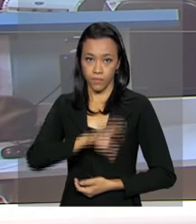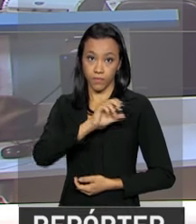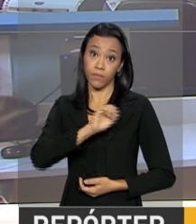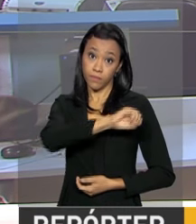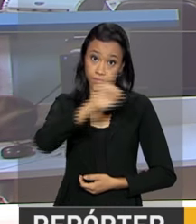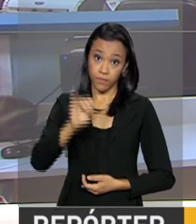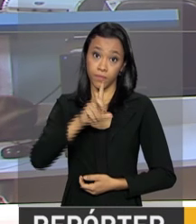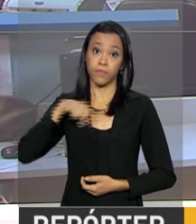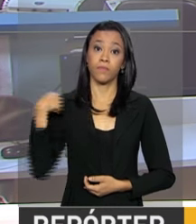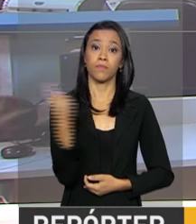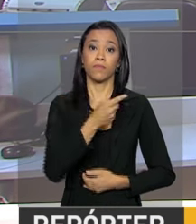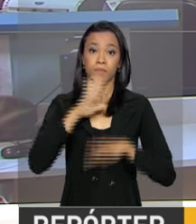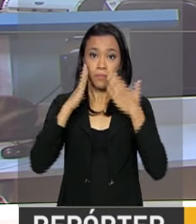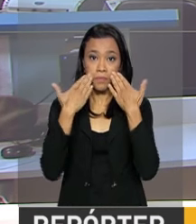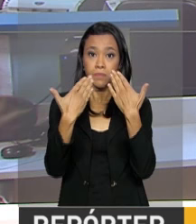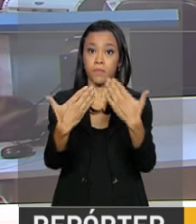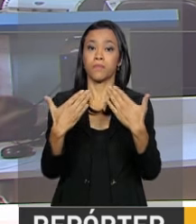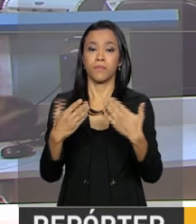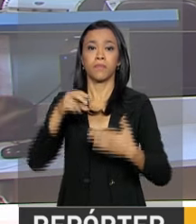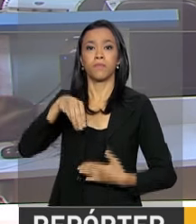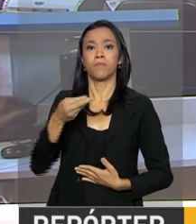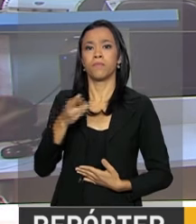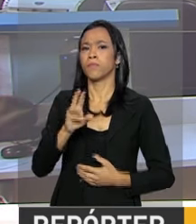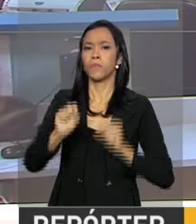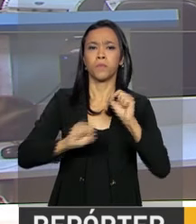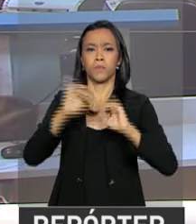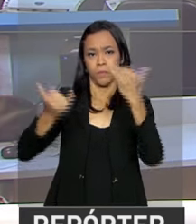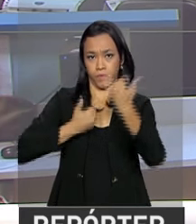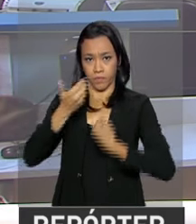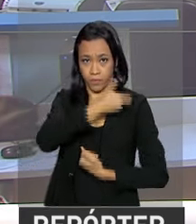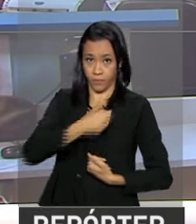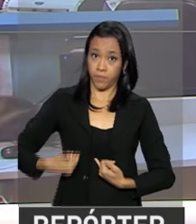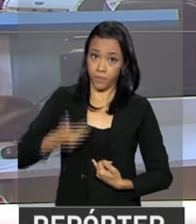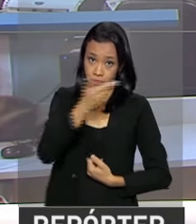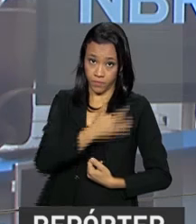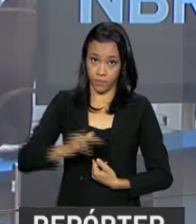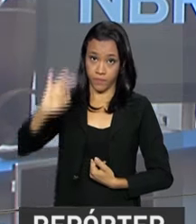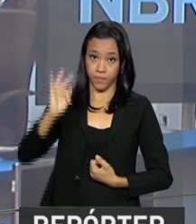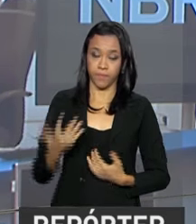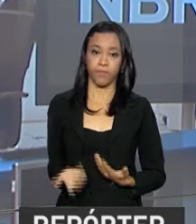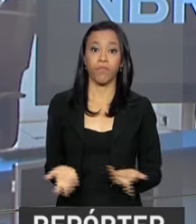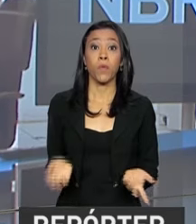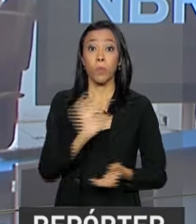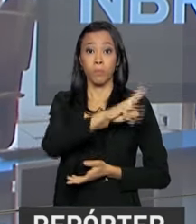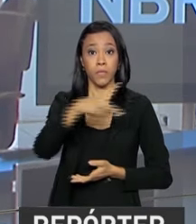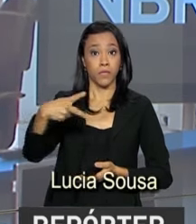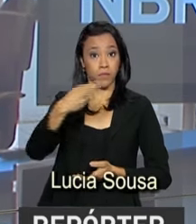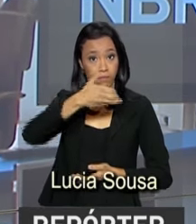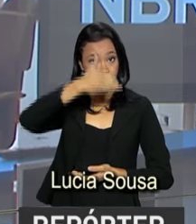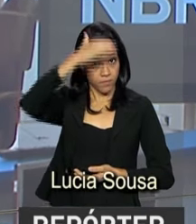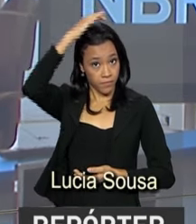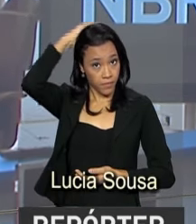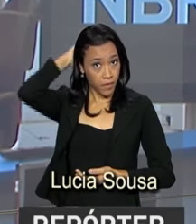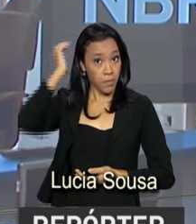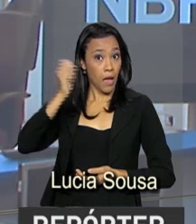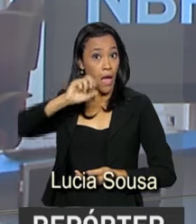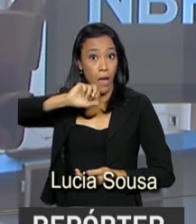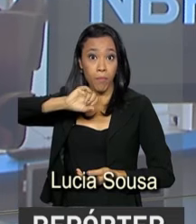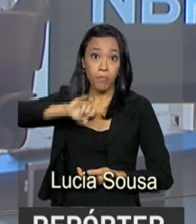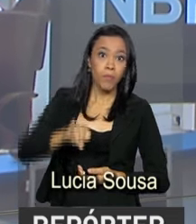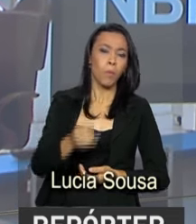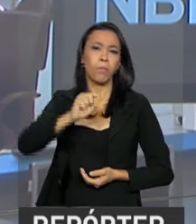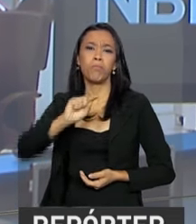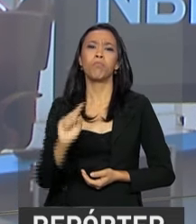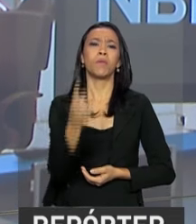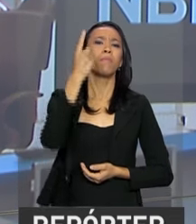Olá, estamos de volta com o repórter NBR e as notícias do governo federal. O presidente Temer aproveitou o